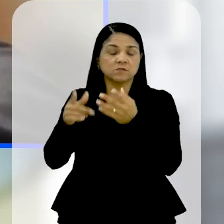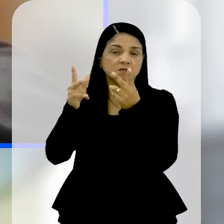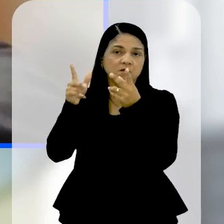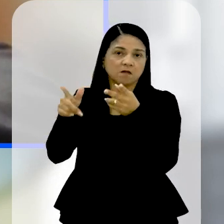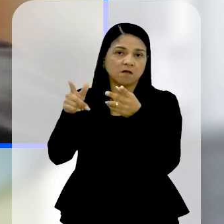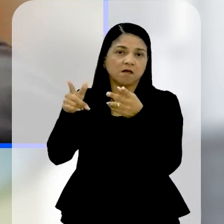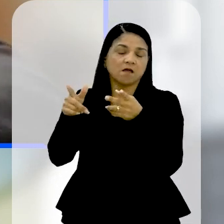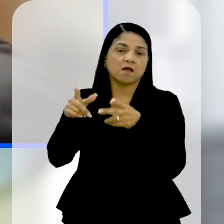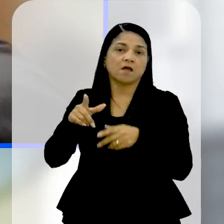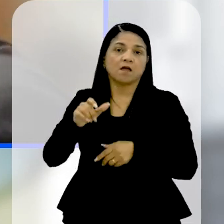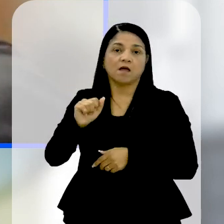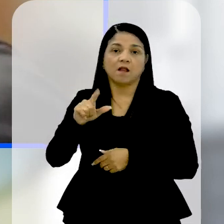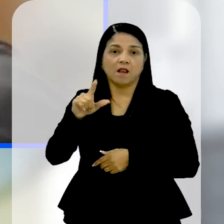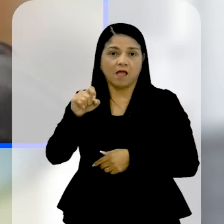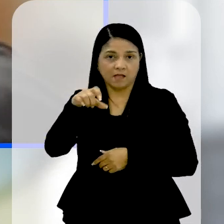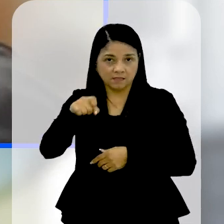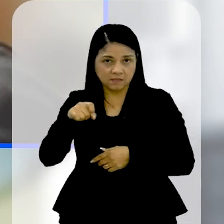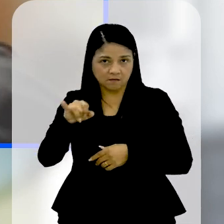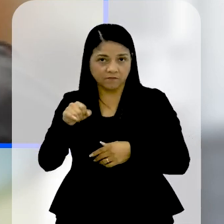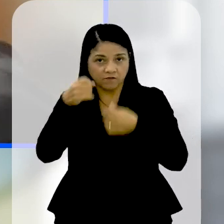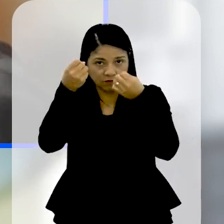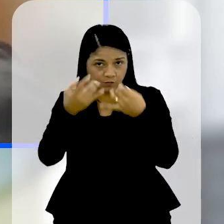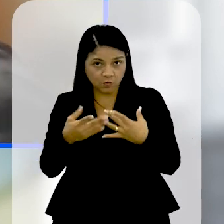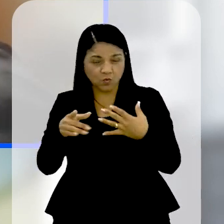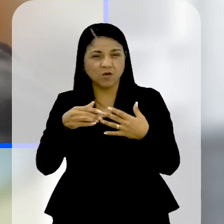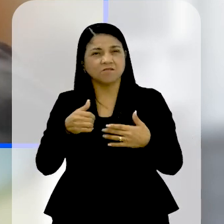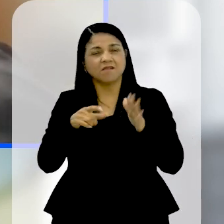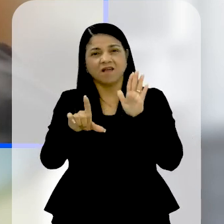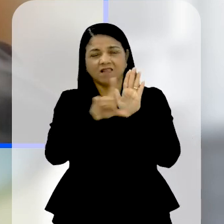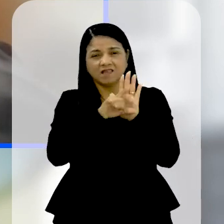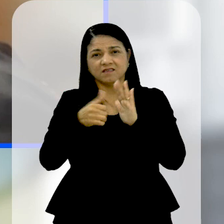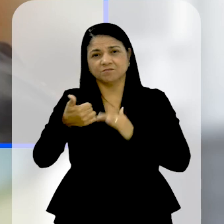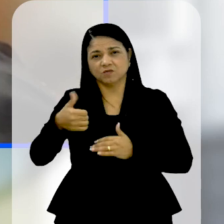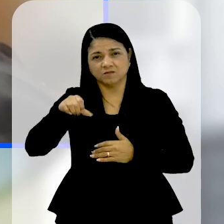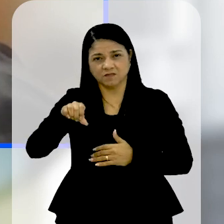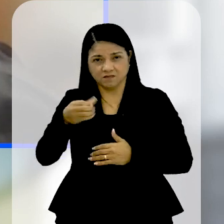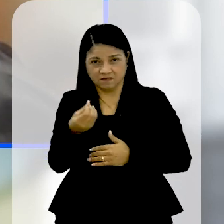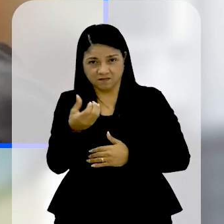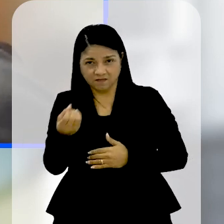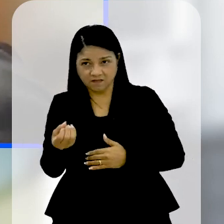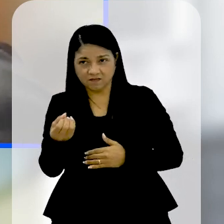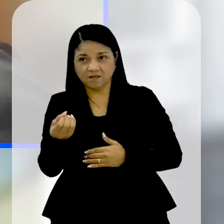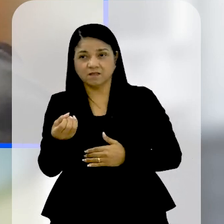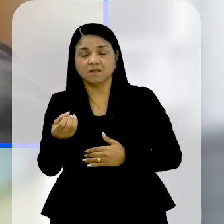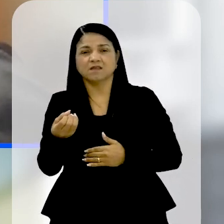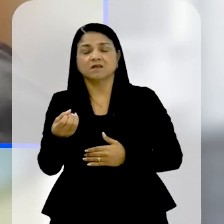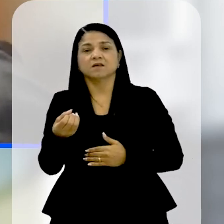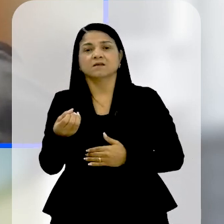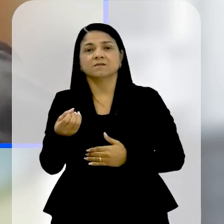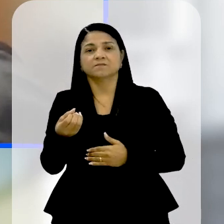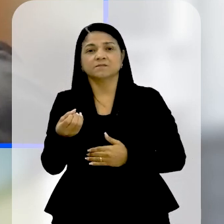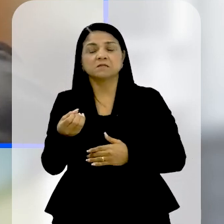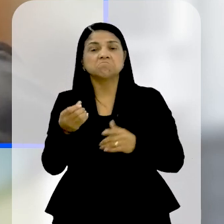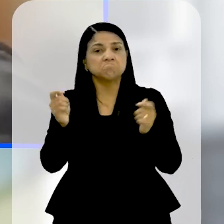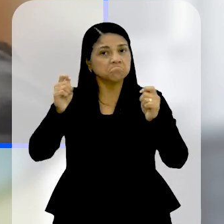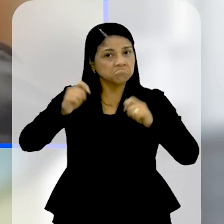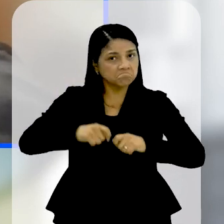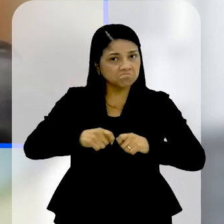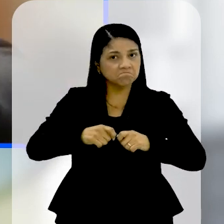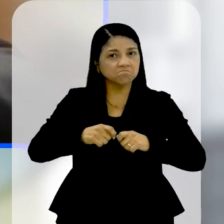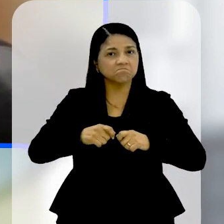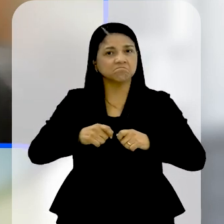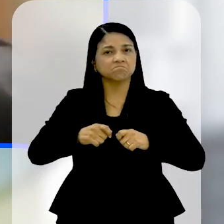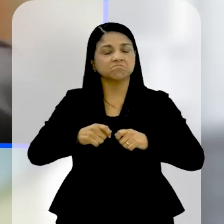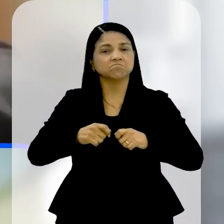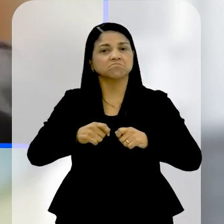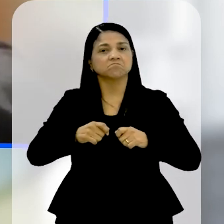colega falou, a gente tem uma legislação no Brasil da década de 60, de 90, 94, se não me engano, que